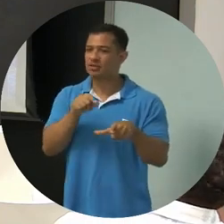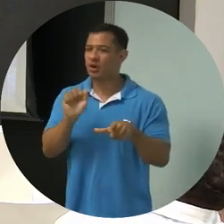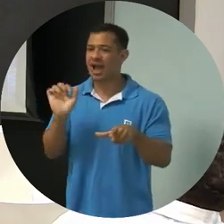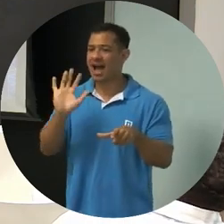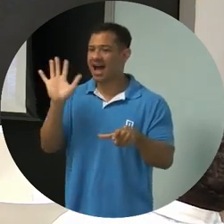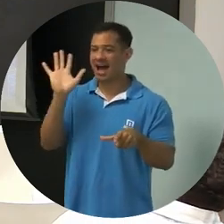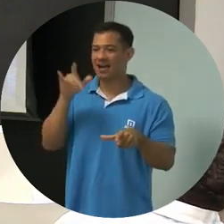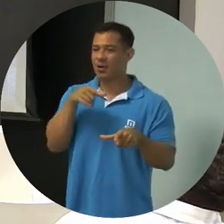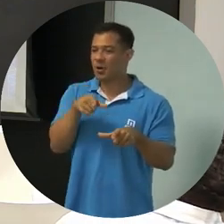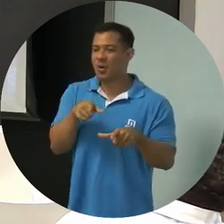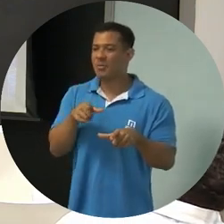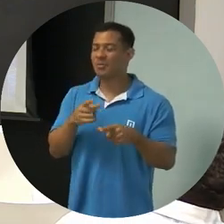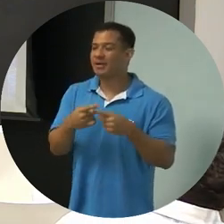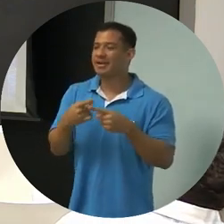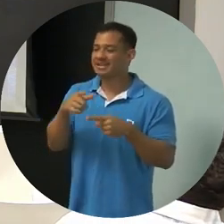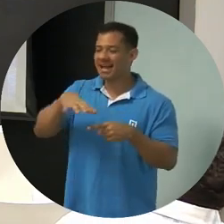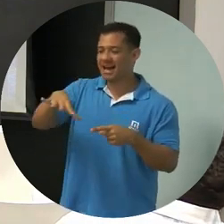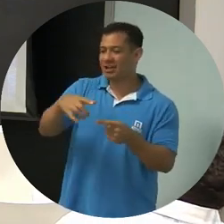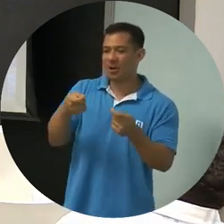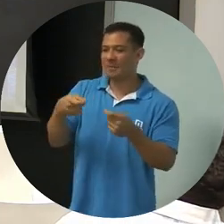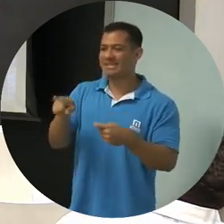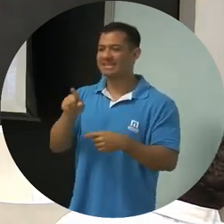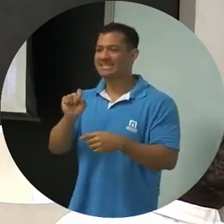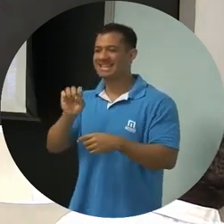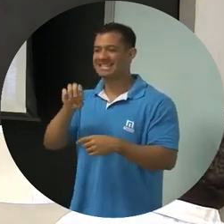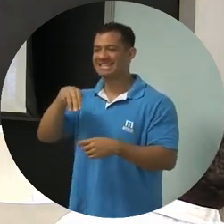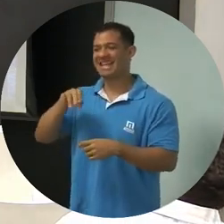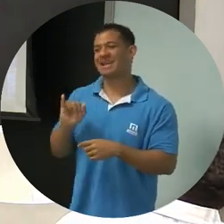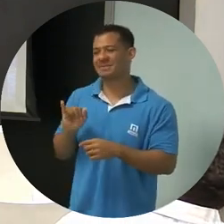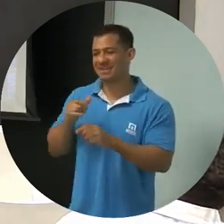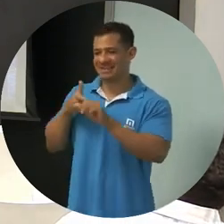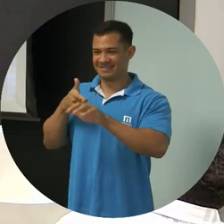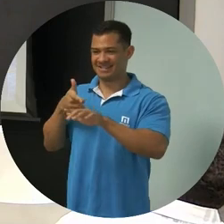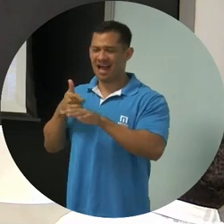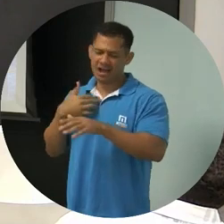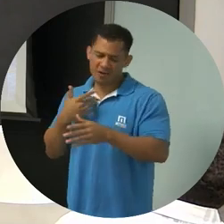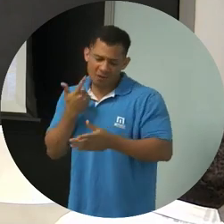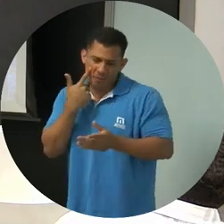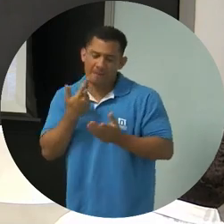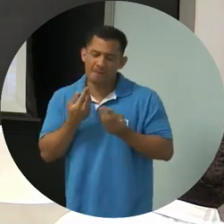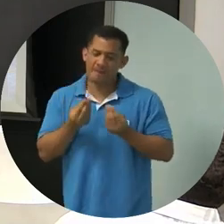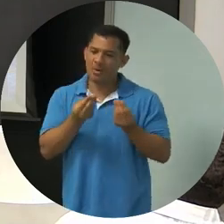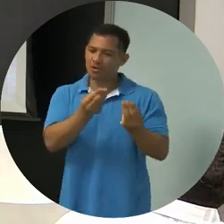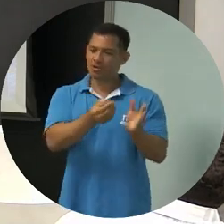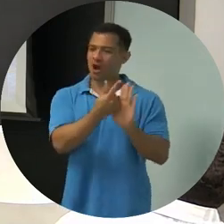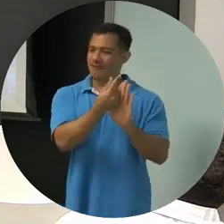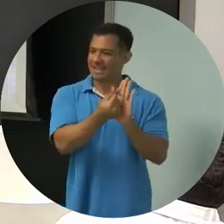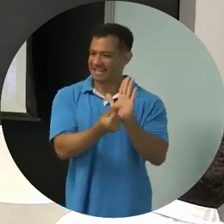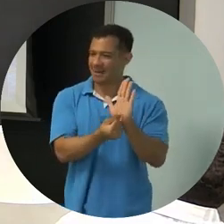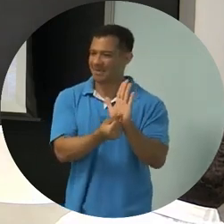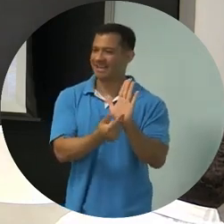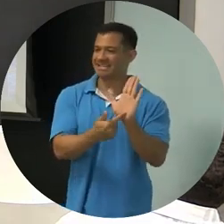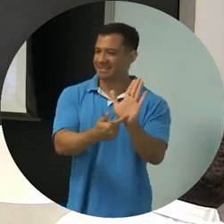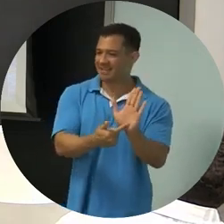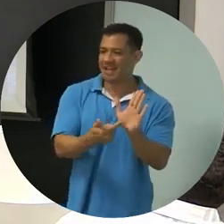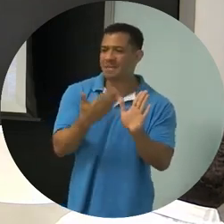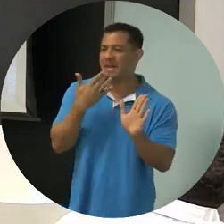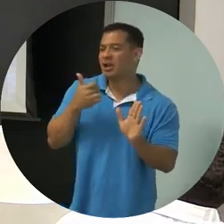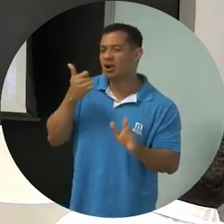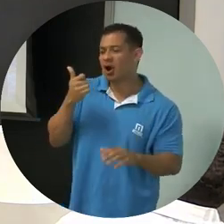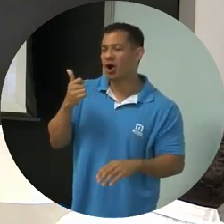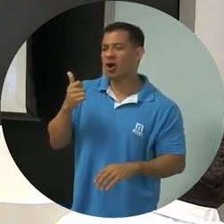além do que ele precisava. Então, a gente mostrou financeiramente para o cliente que o processo mais adequado ali para ele seria um processo